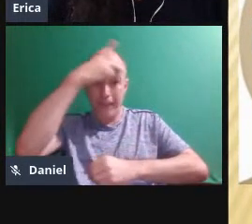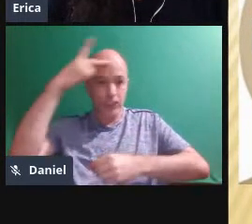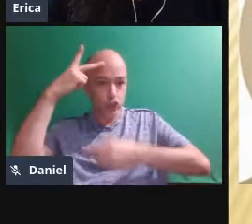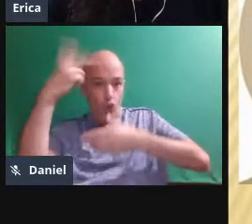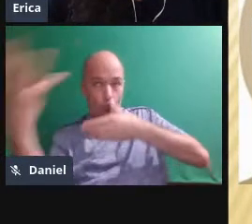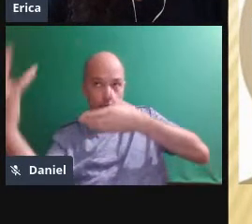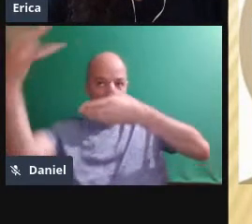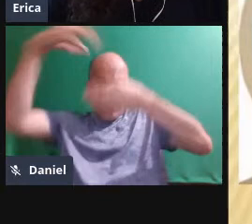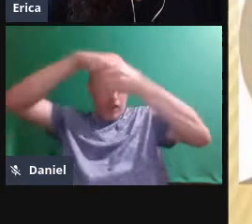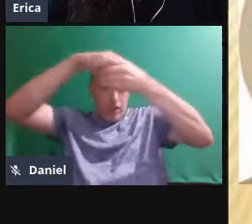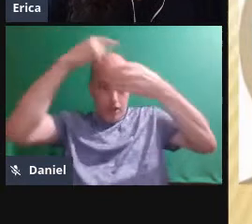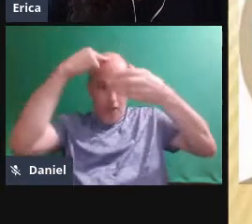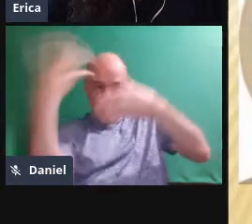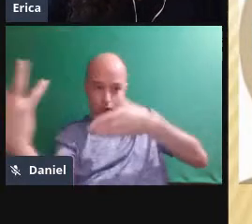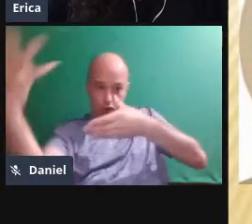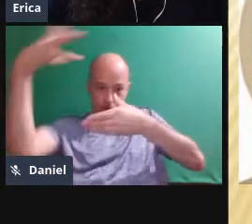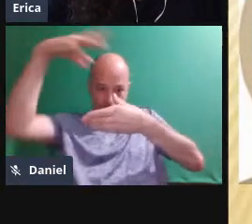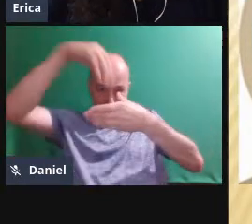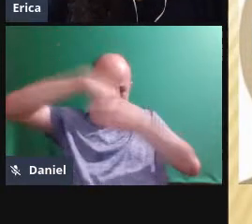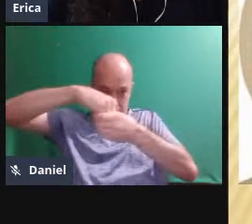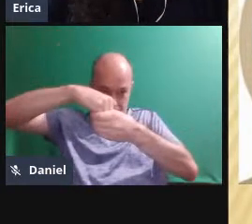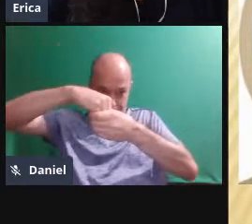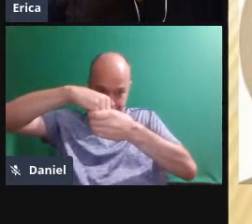Nós temos linguagem